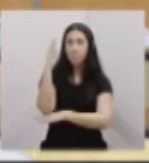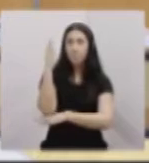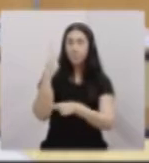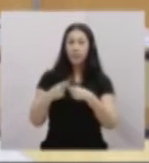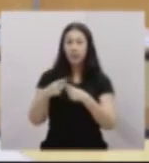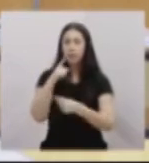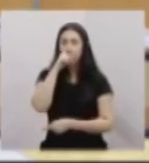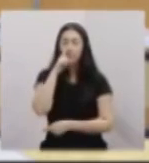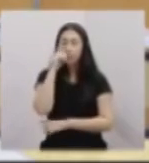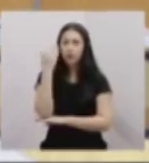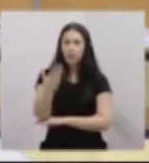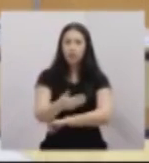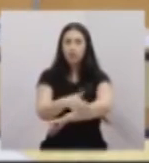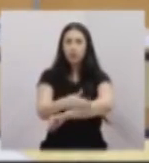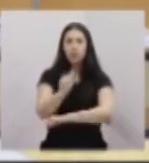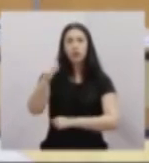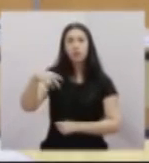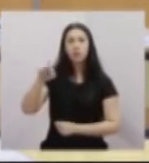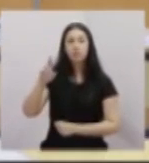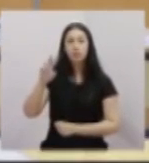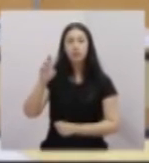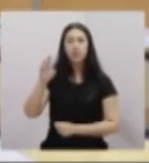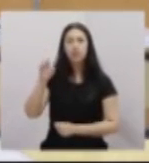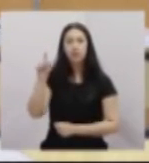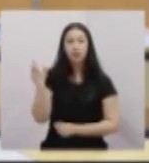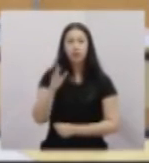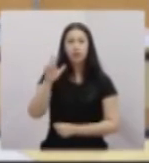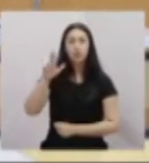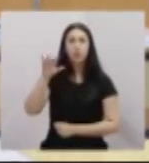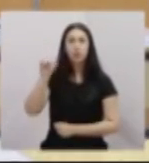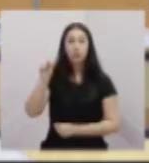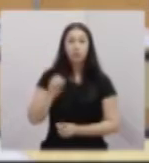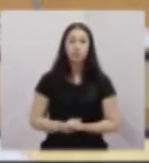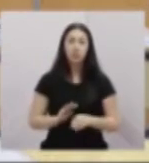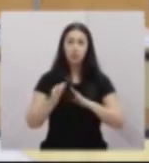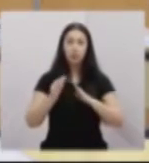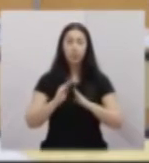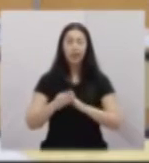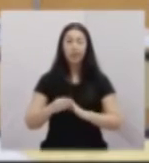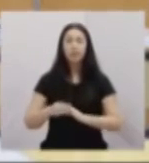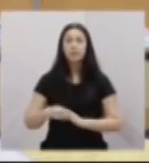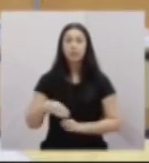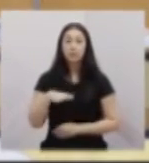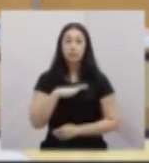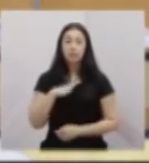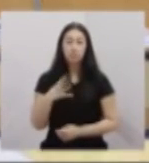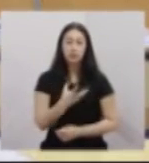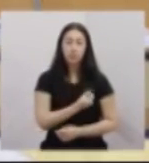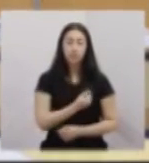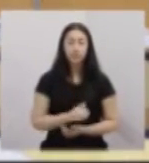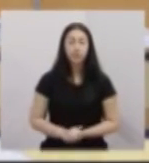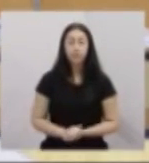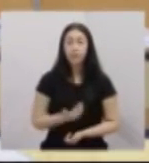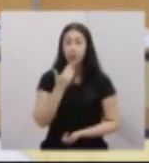de queda na Rua André Luiz, em frente ao número 26, no bairro Cidade de Salvador. Requeremos ao